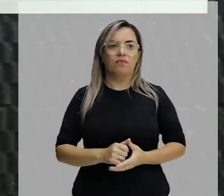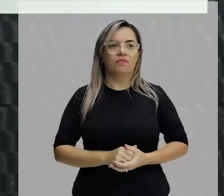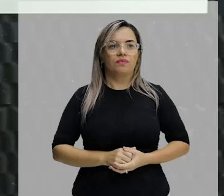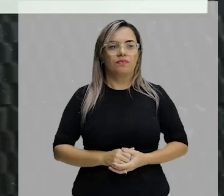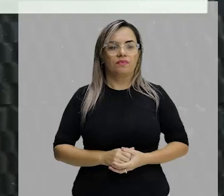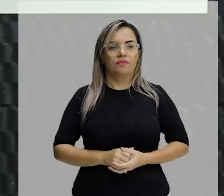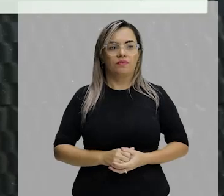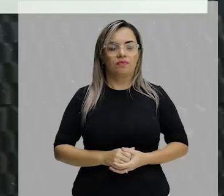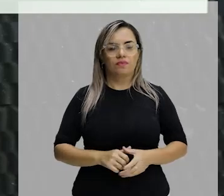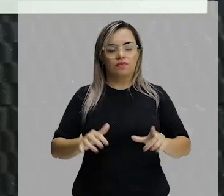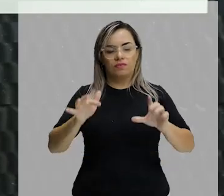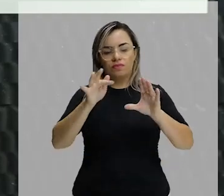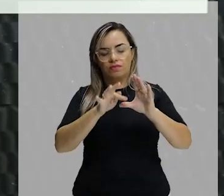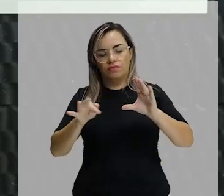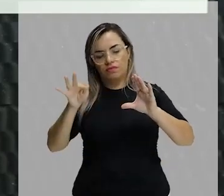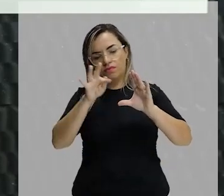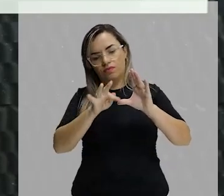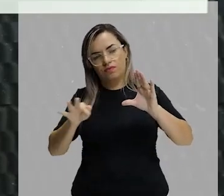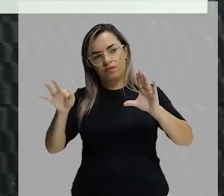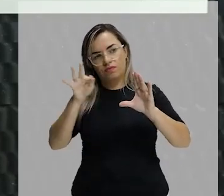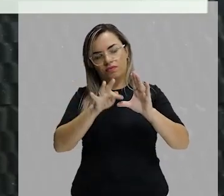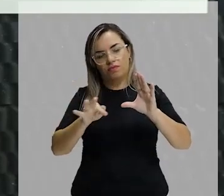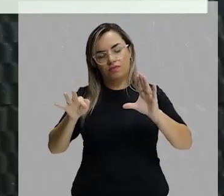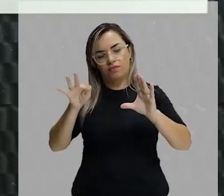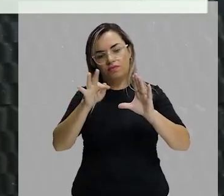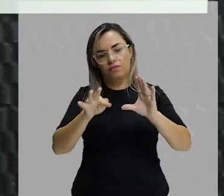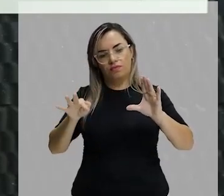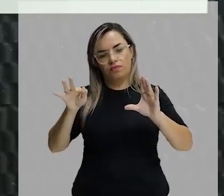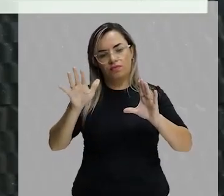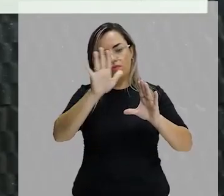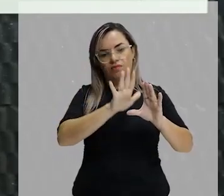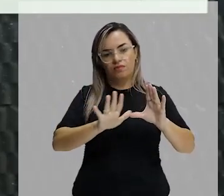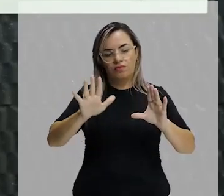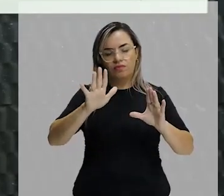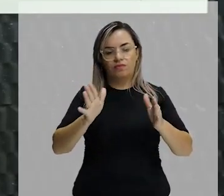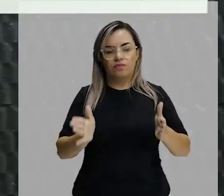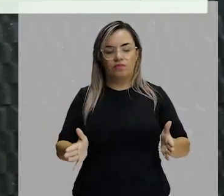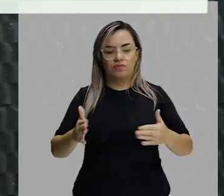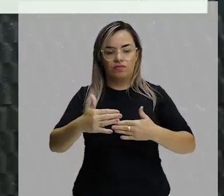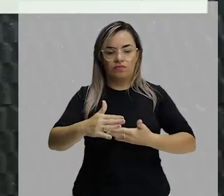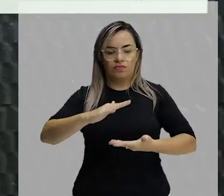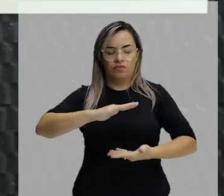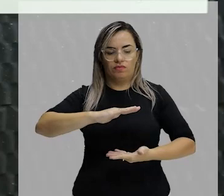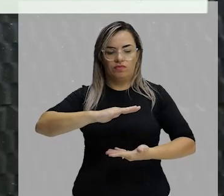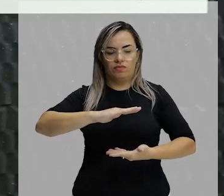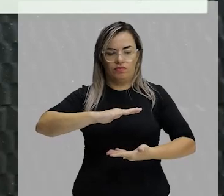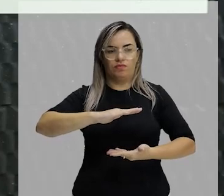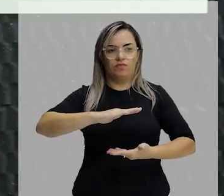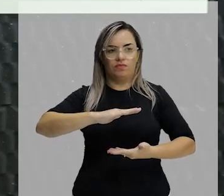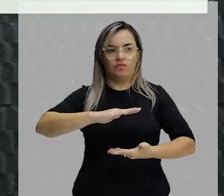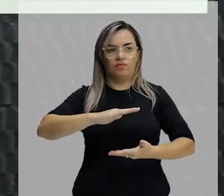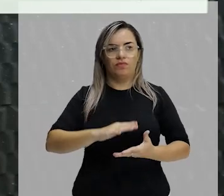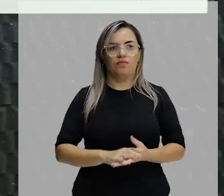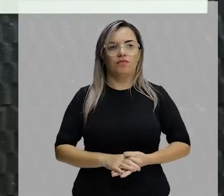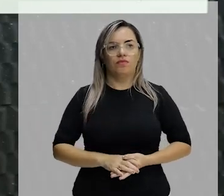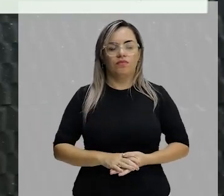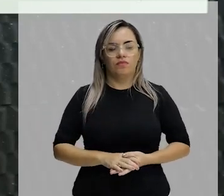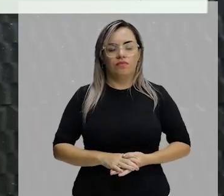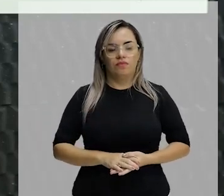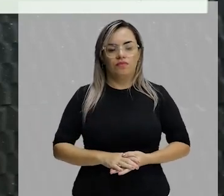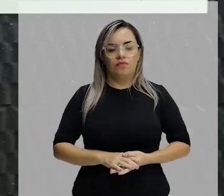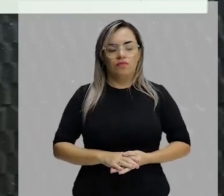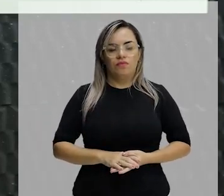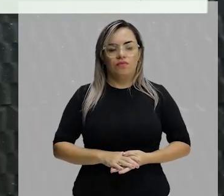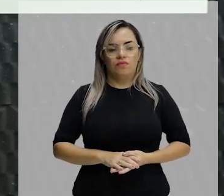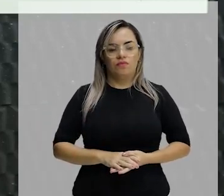aqui é a fórmula que calcula a área da superfície de um cubo. Turma,